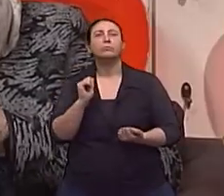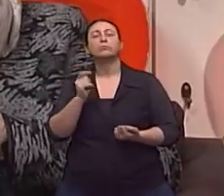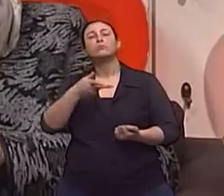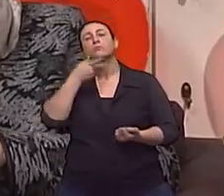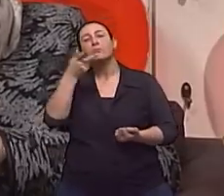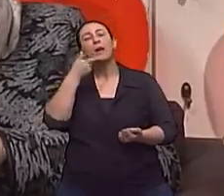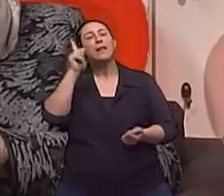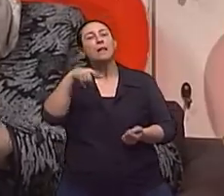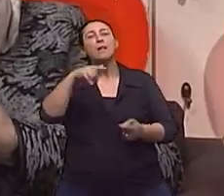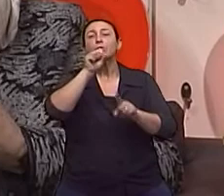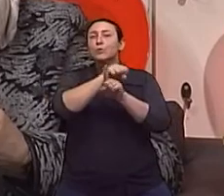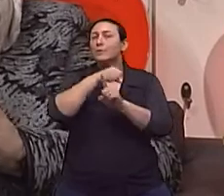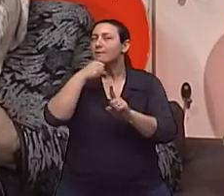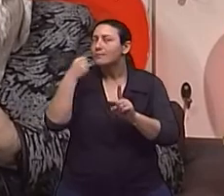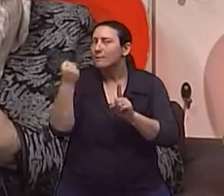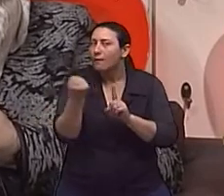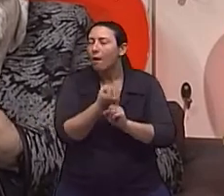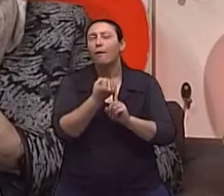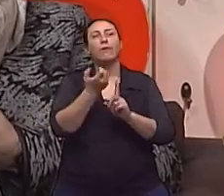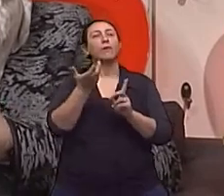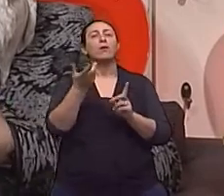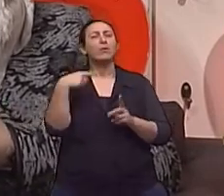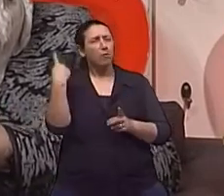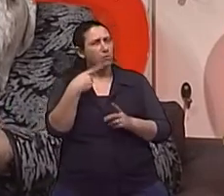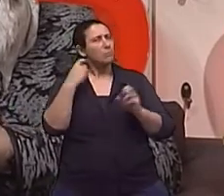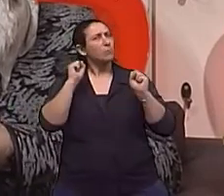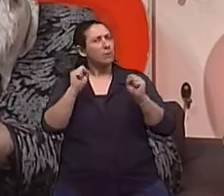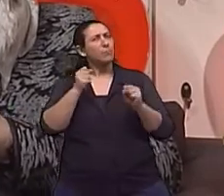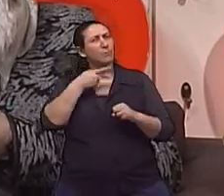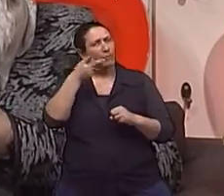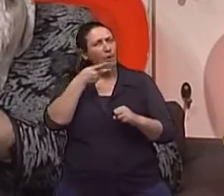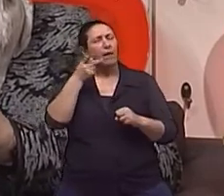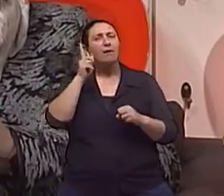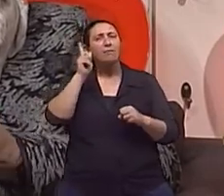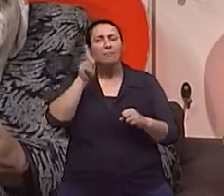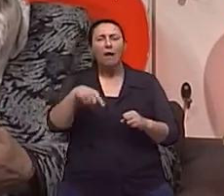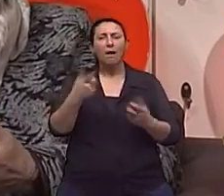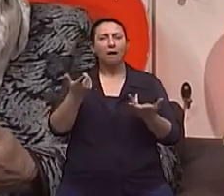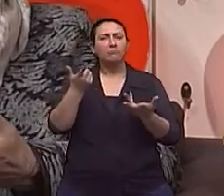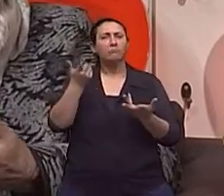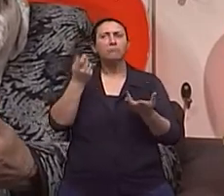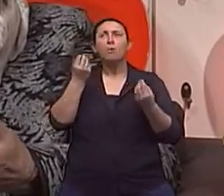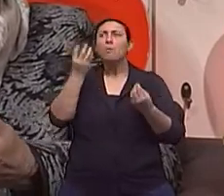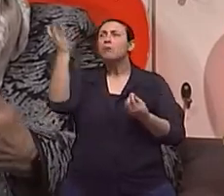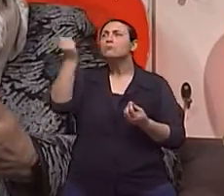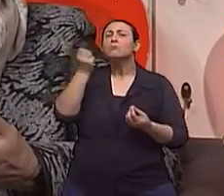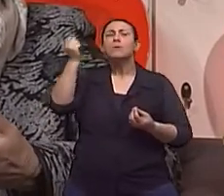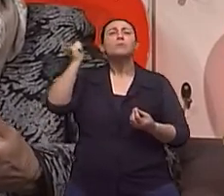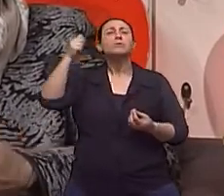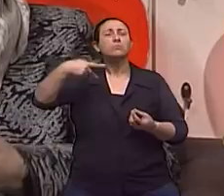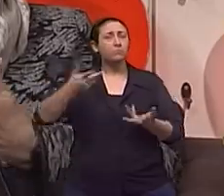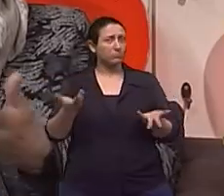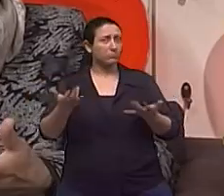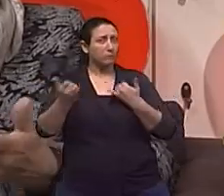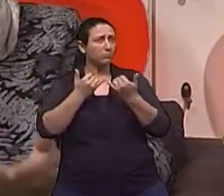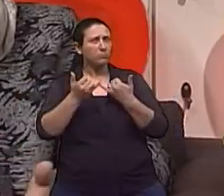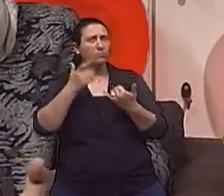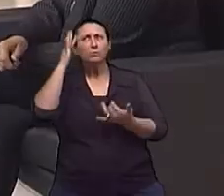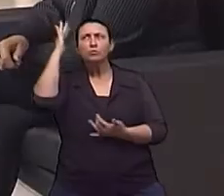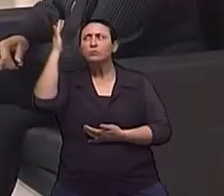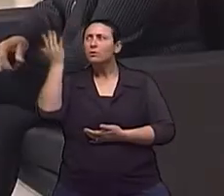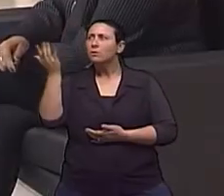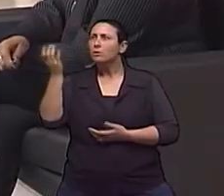da questão social podemos tá falando da Previdência porque quem vai sustentar aposentadoria de